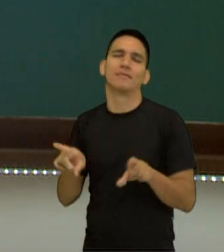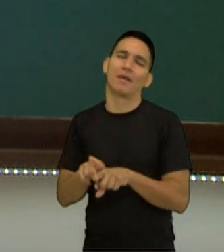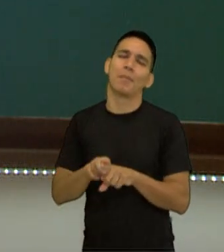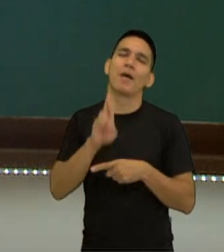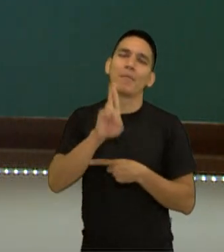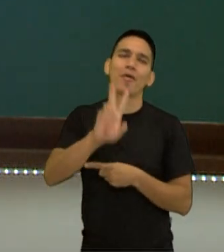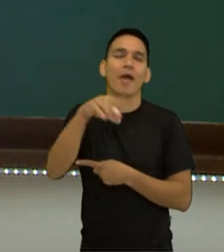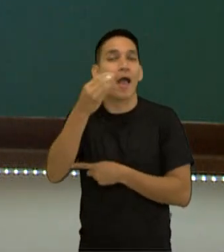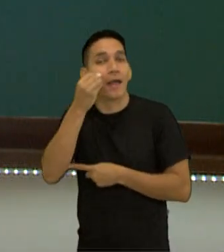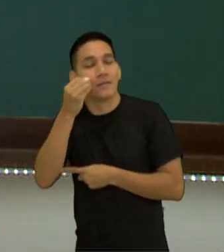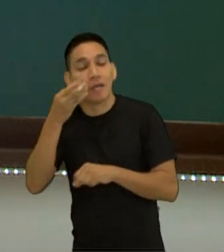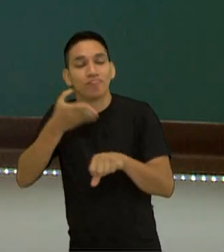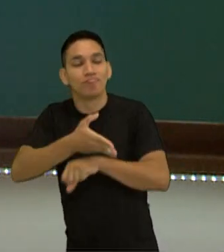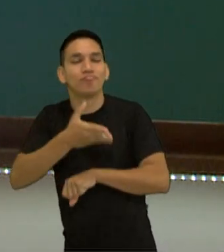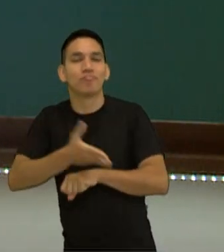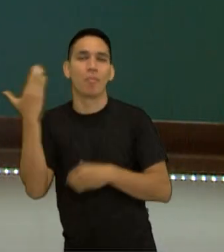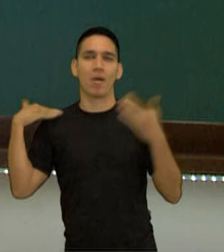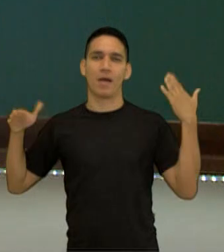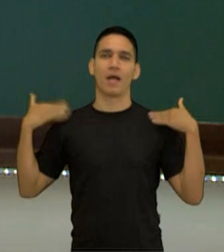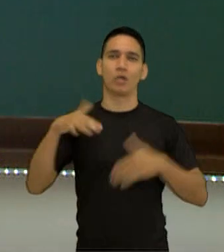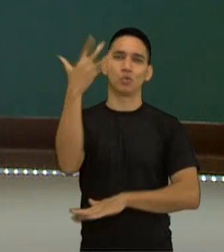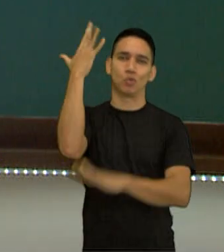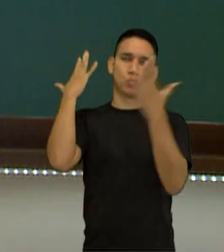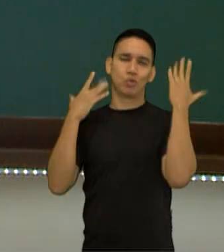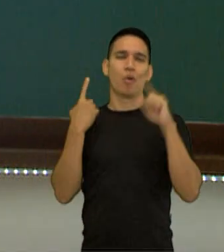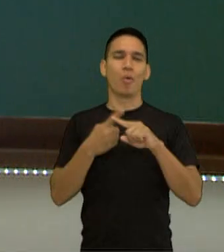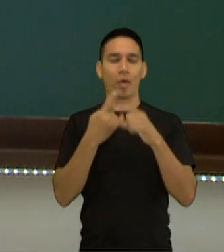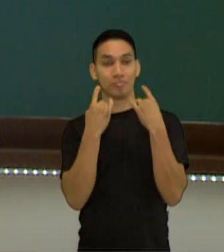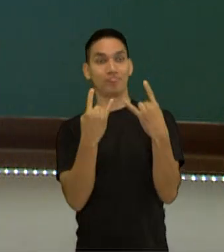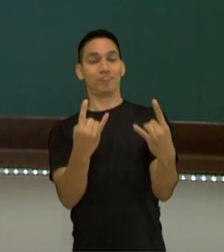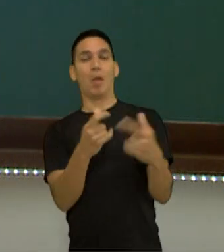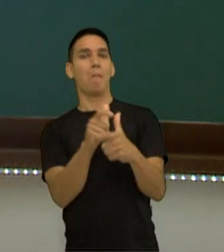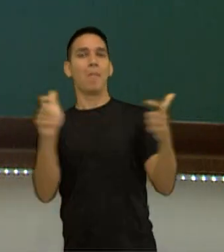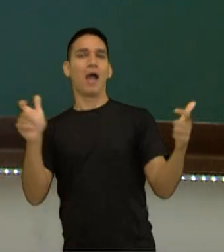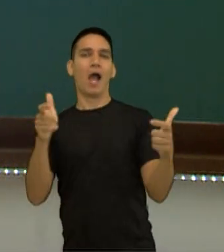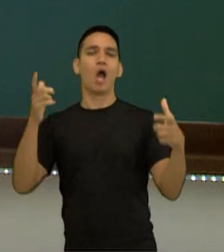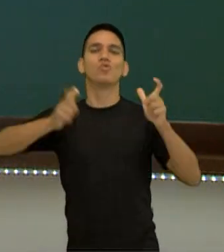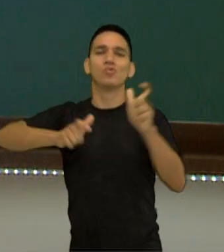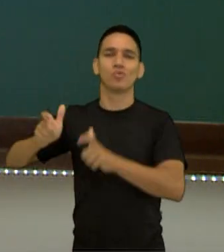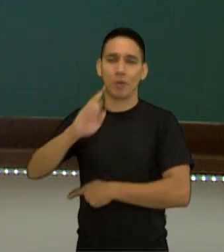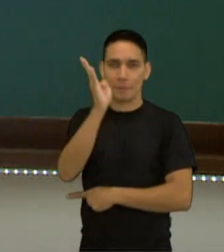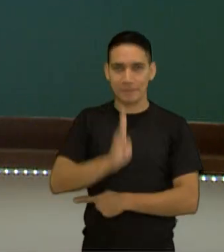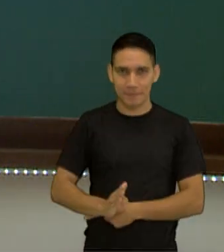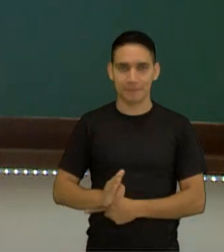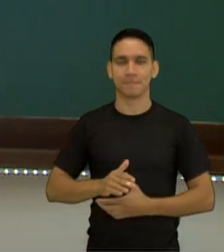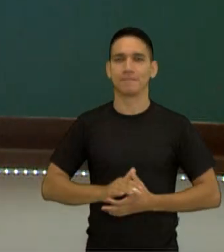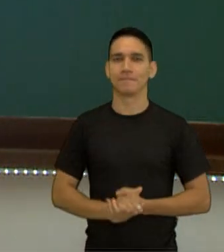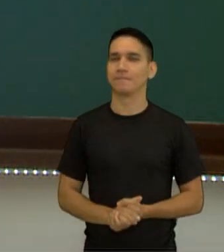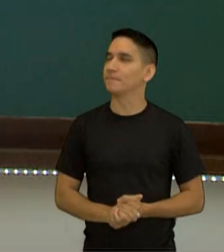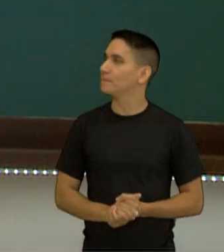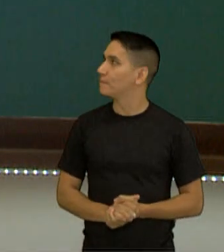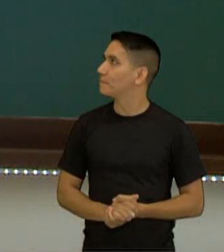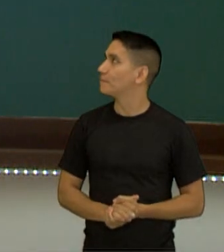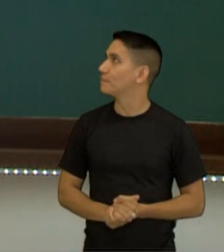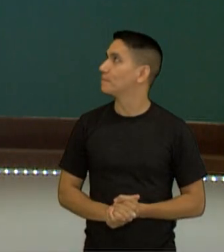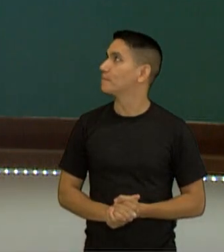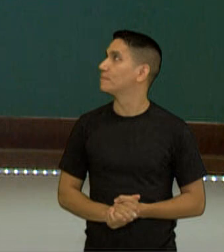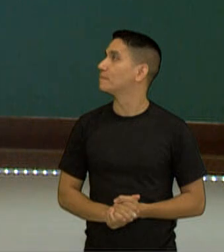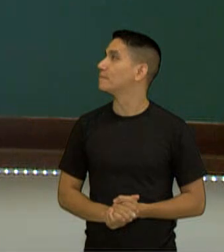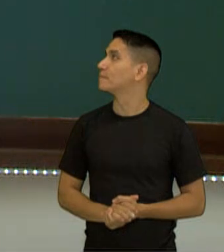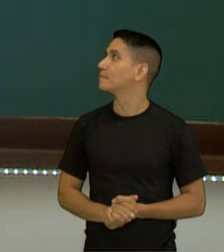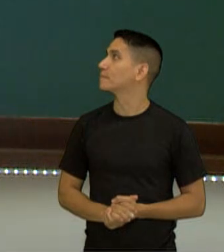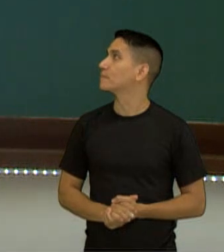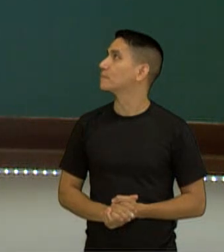ecoturismo, porque é uma das atrações da maioria dos destinos aqui no Brasil. Complete the sentences